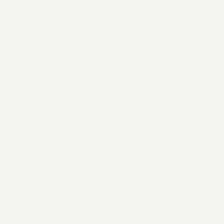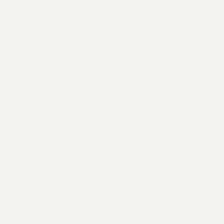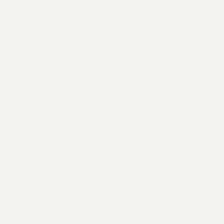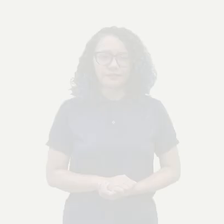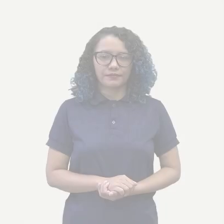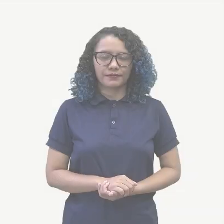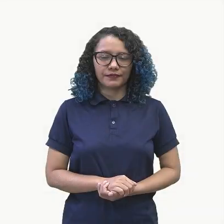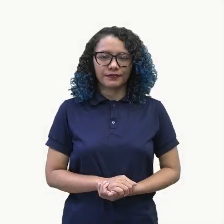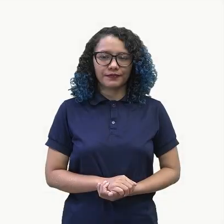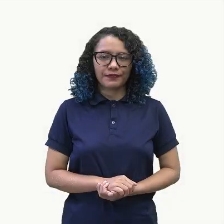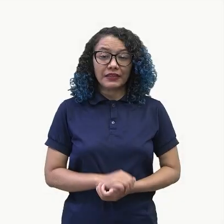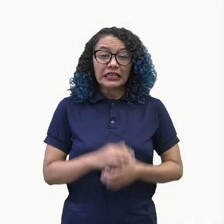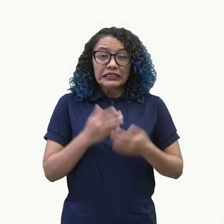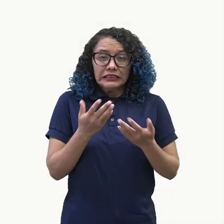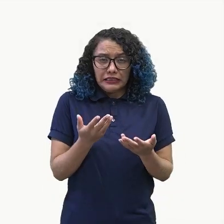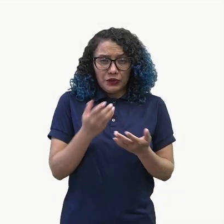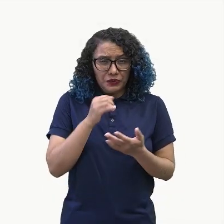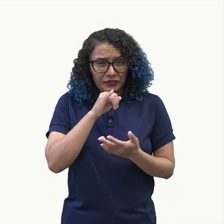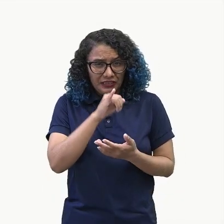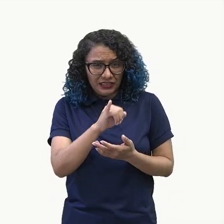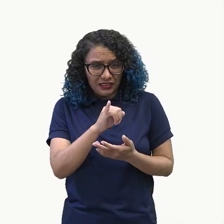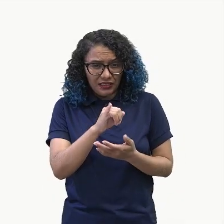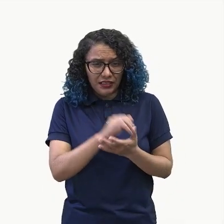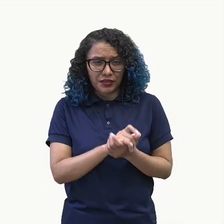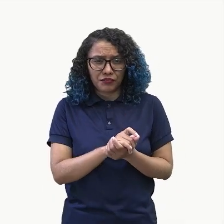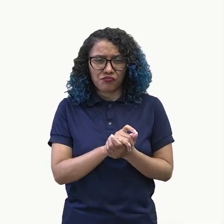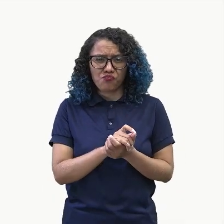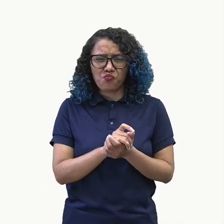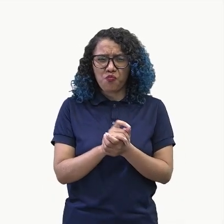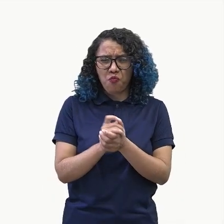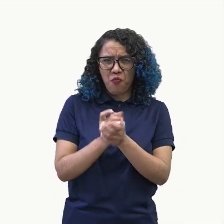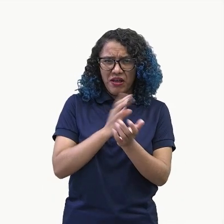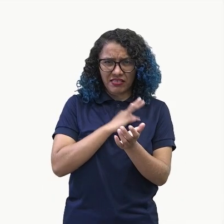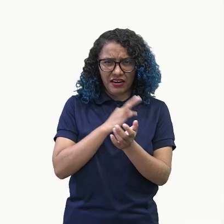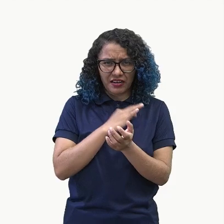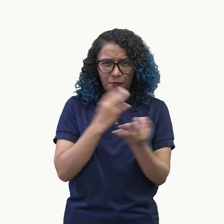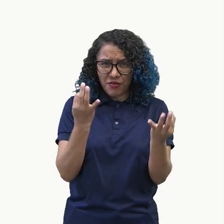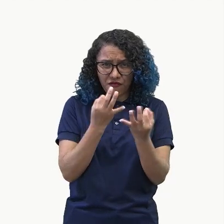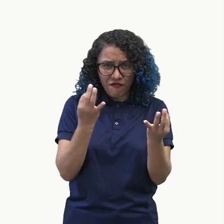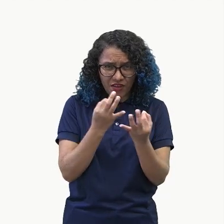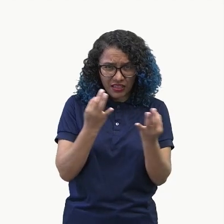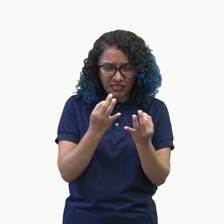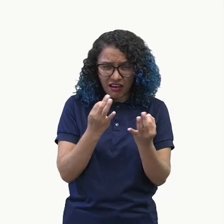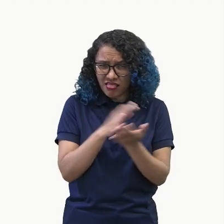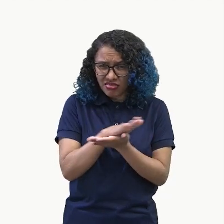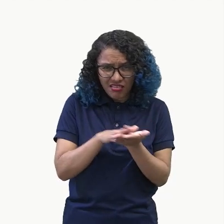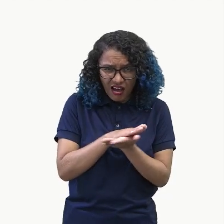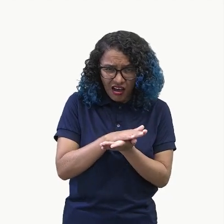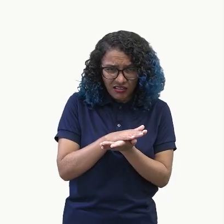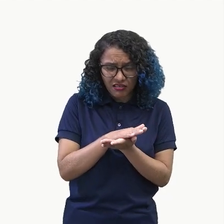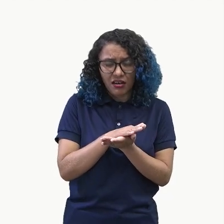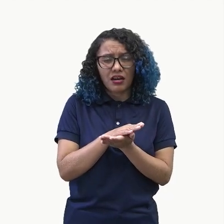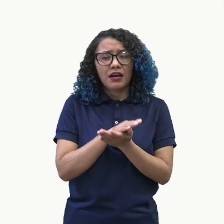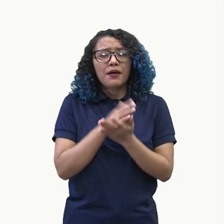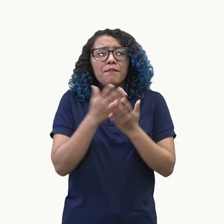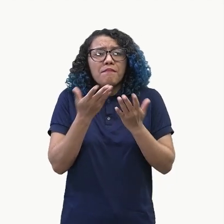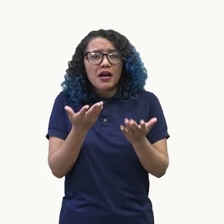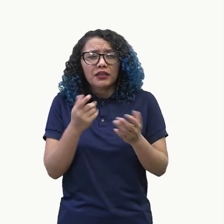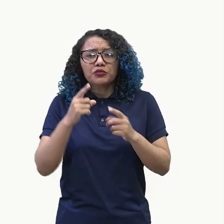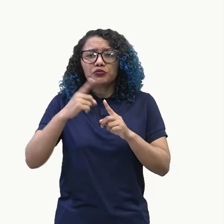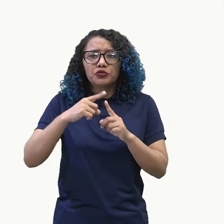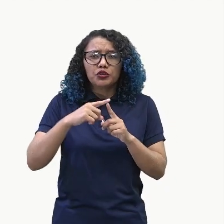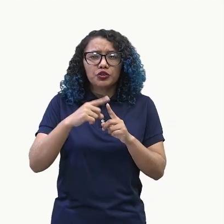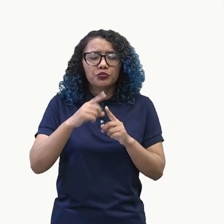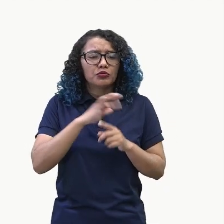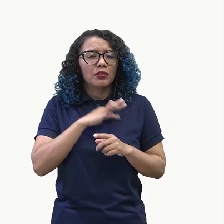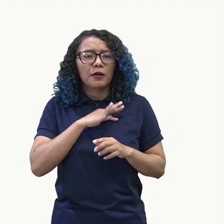Então, professor, se nenhuma projeção é perfeita, que tipo de projeção cartográfica eu devo utilizar? A